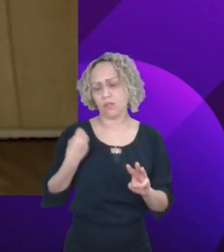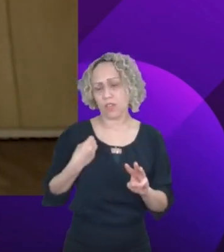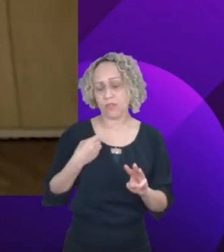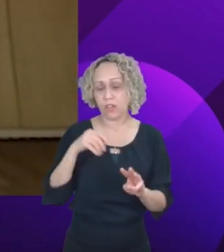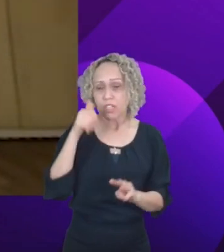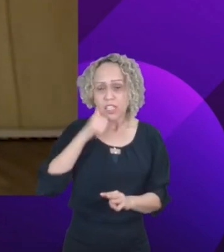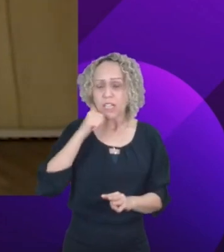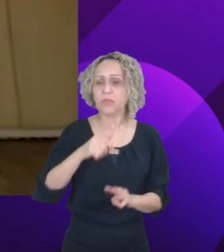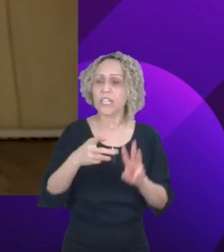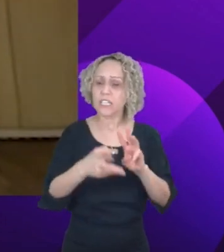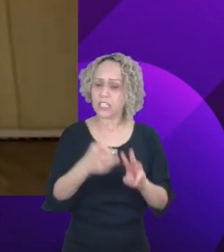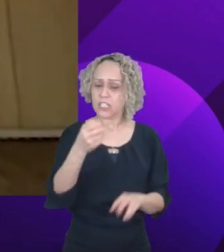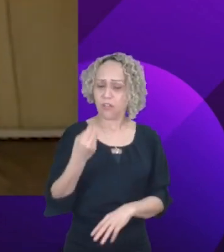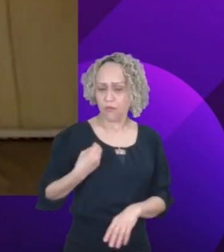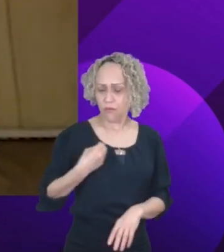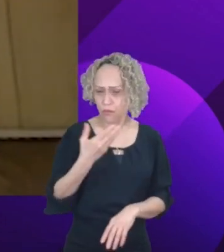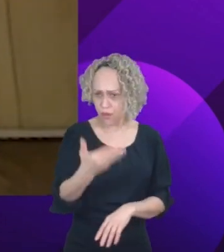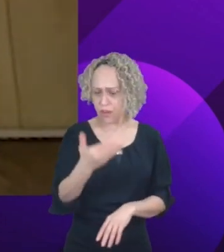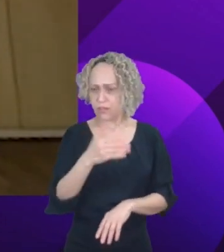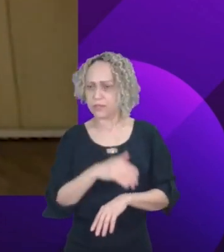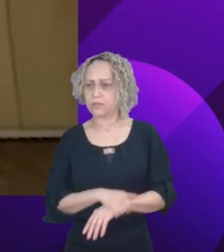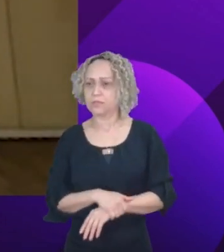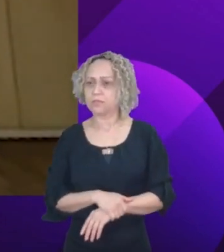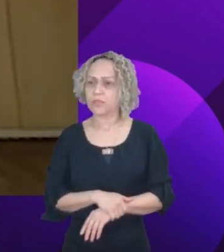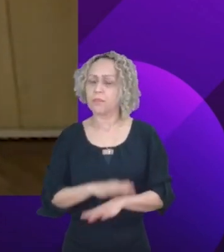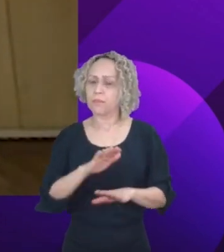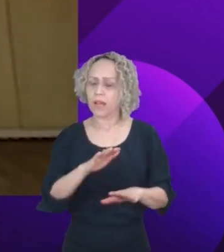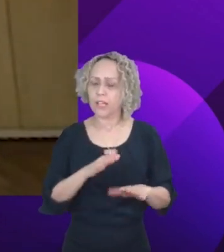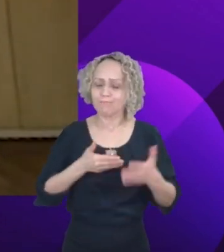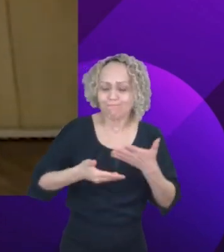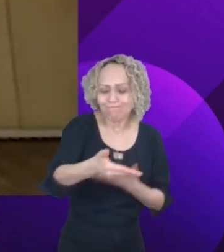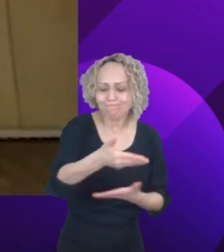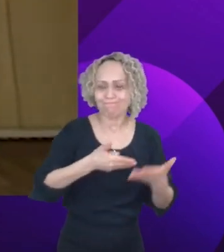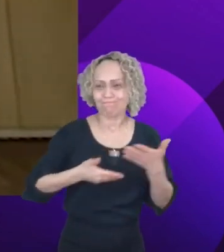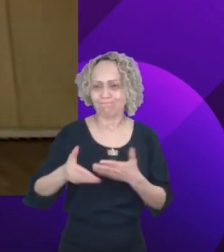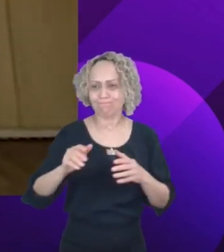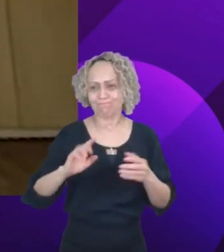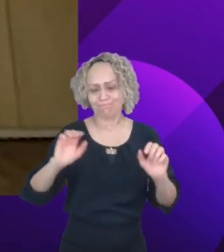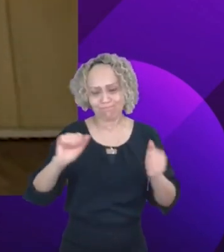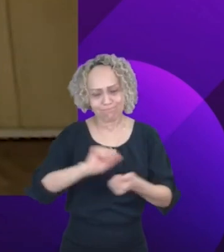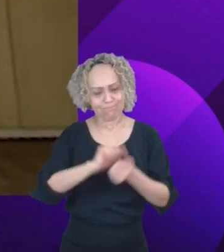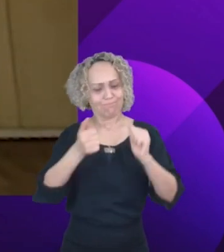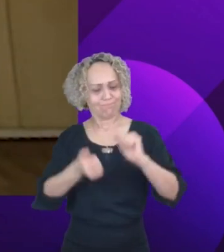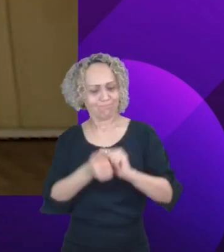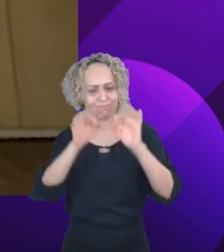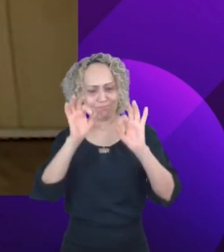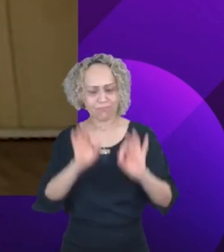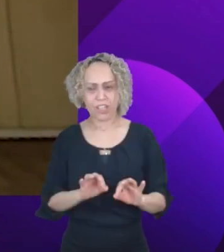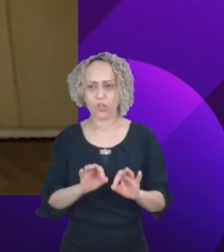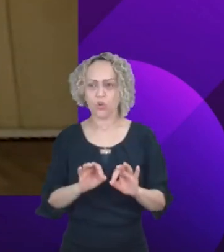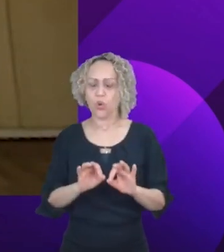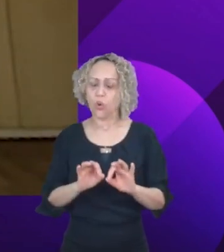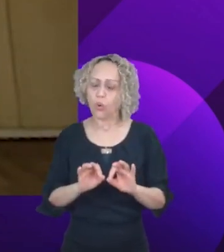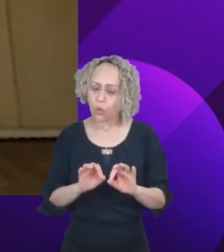mulheres indígenas se encontram, mas estabelecendo um fluxo adequado com a rede especializada de atendimento à mulher em